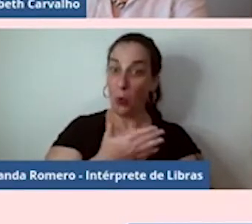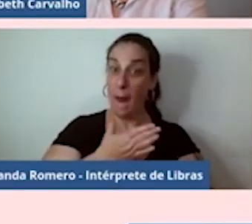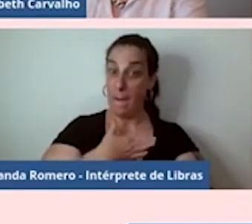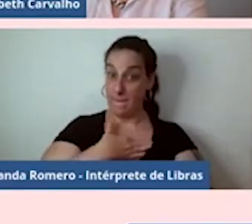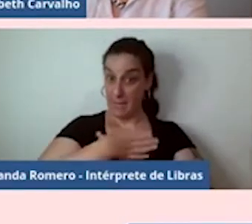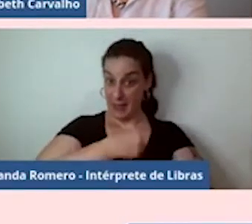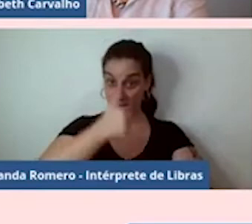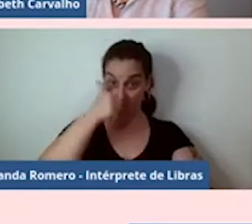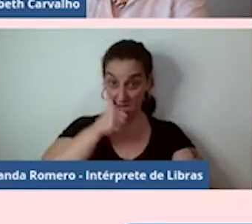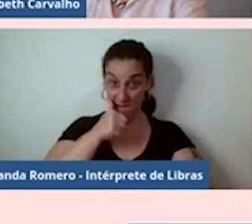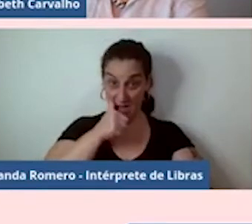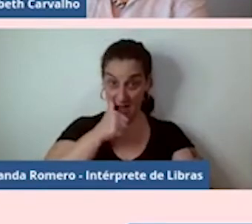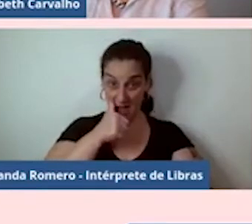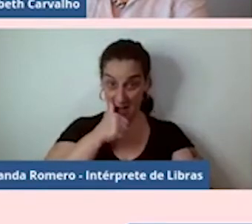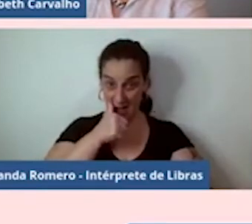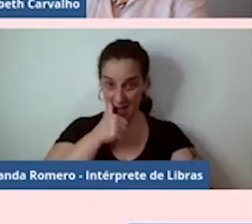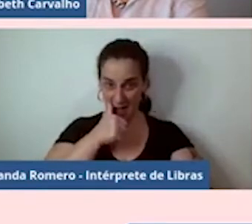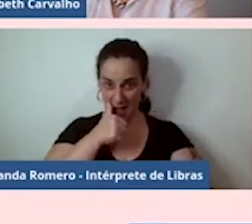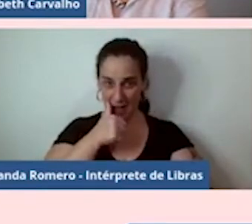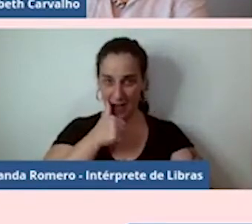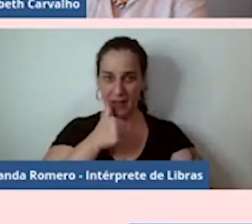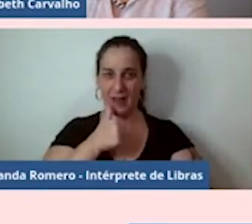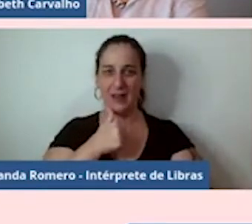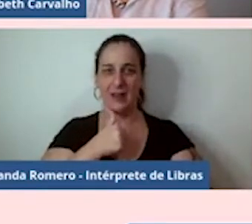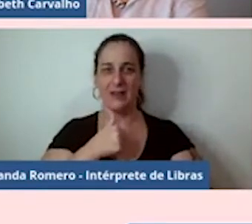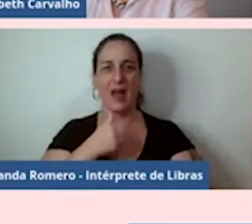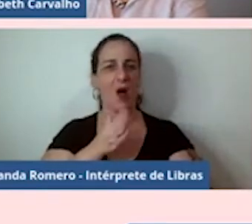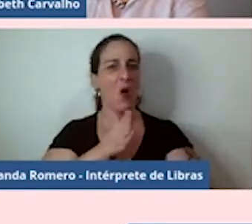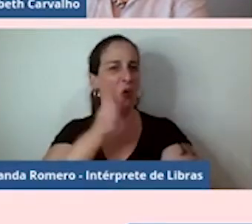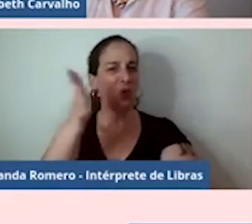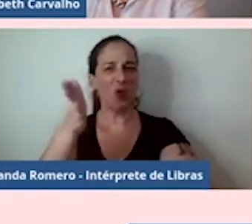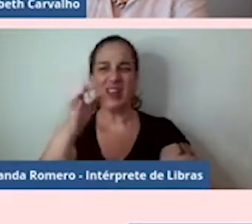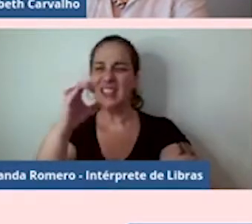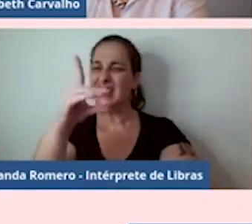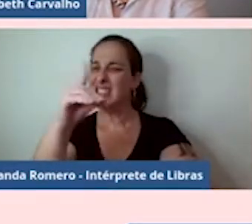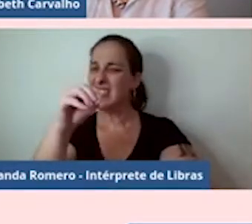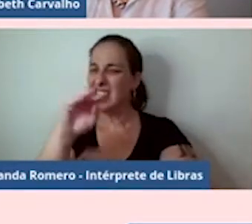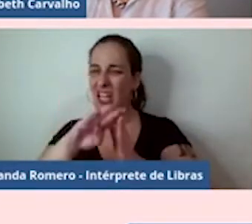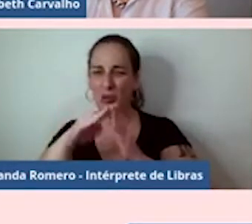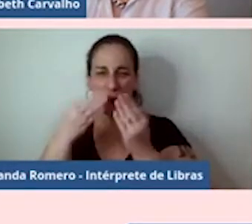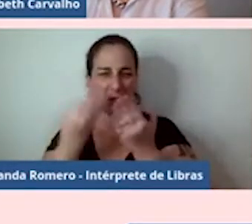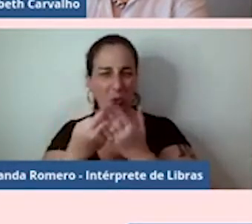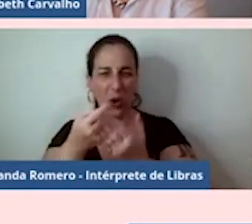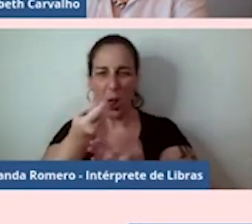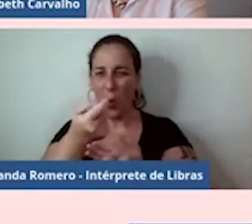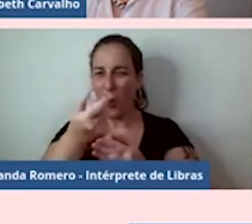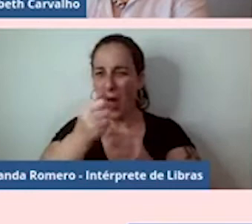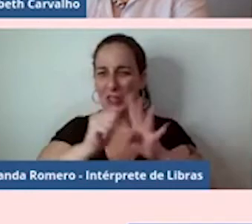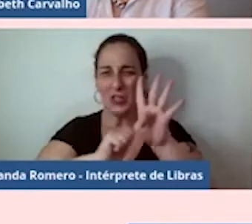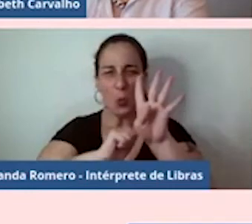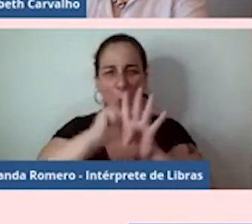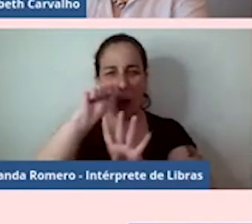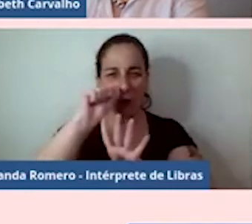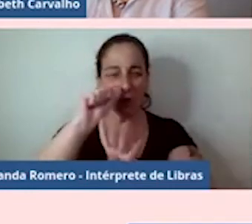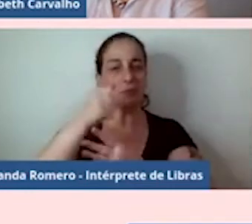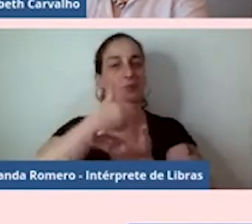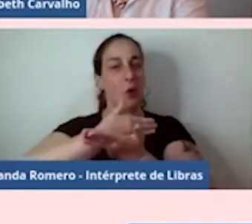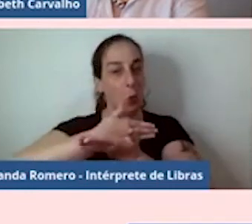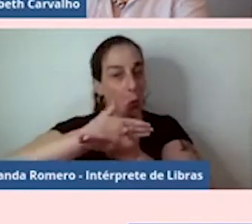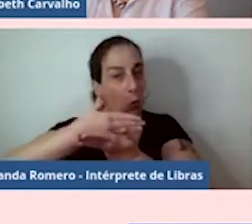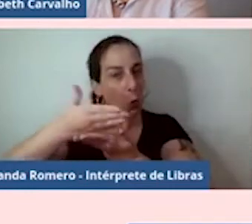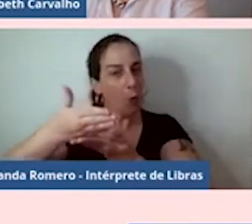filha foi muito cedinho para a escola, né? Com quase 4 meses ali, ela começou